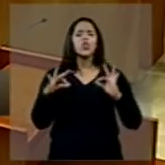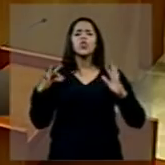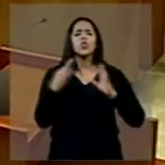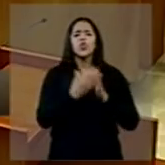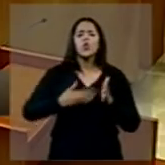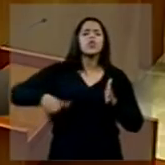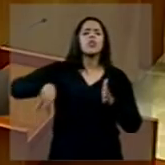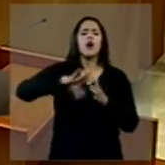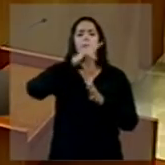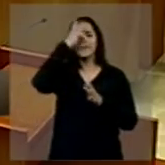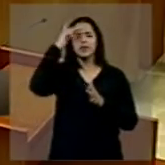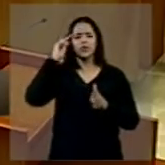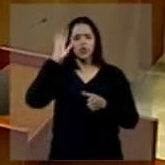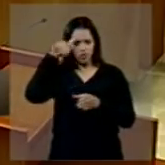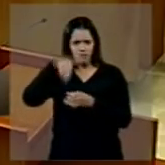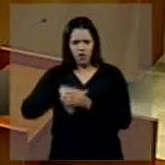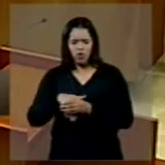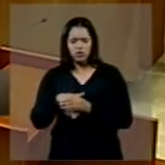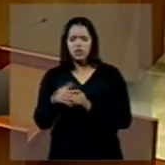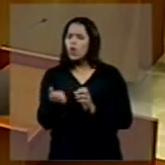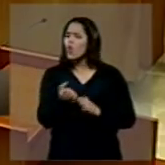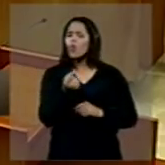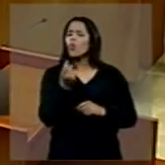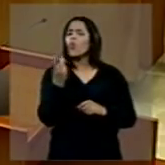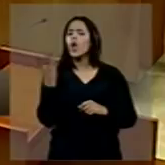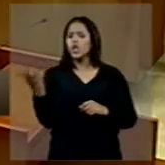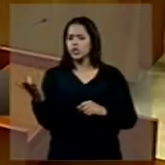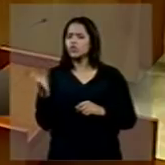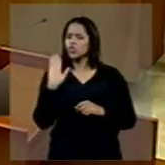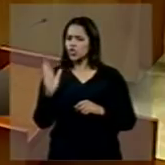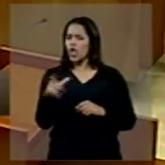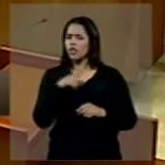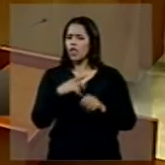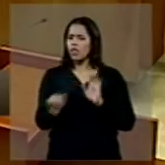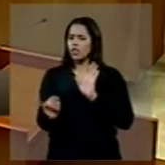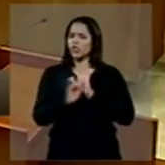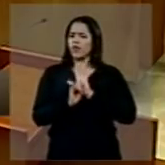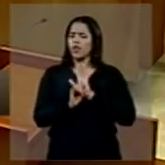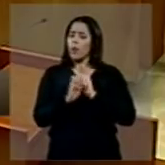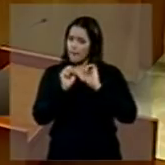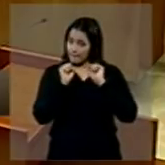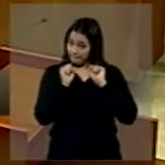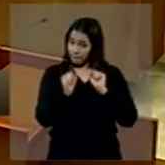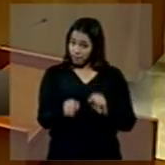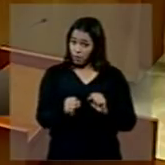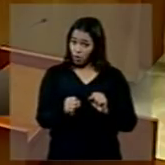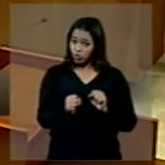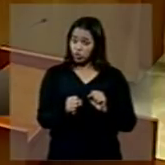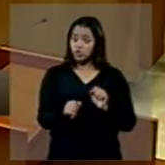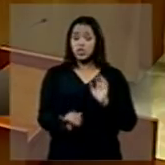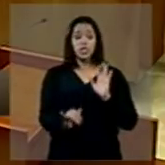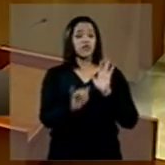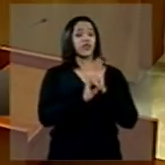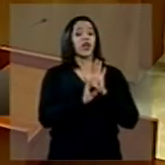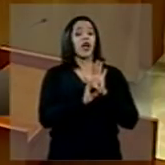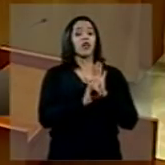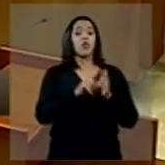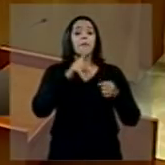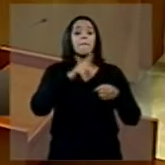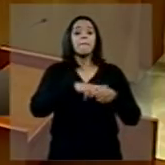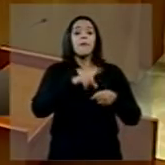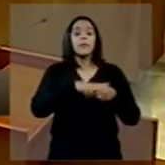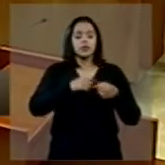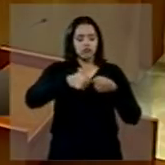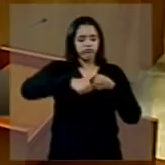eleitores, quantos estão identificados e poderiam ser identificados